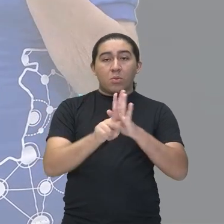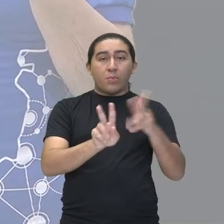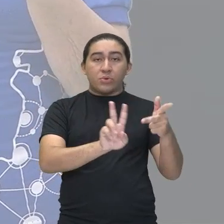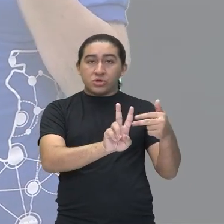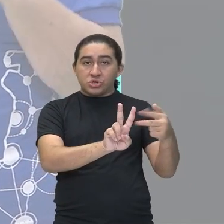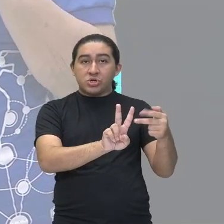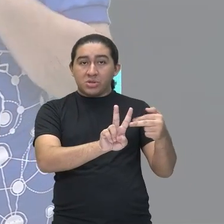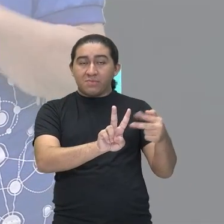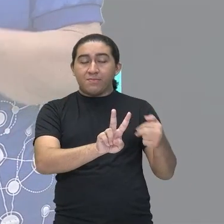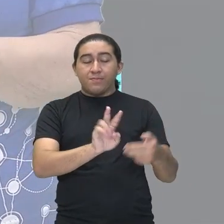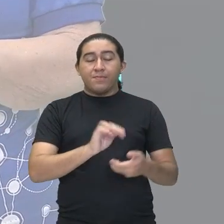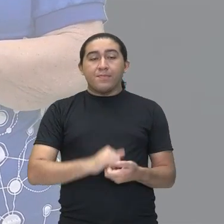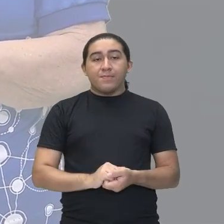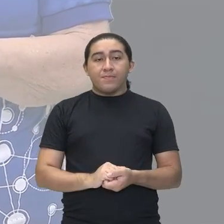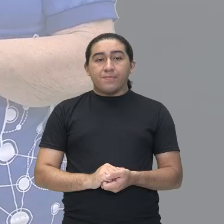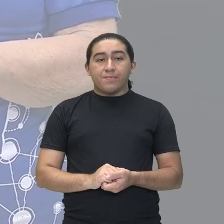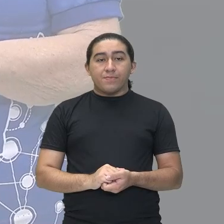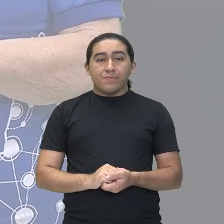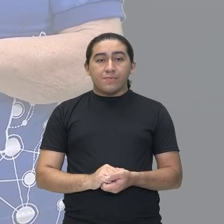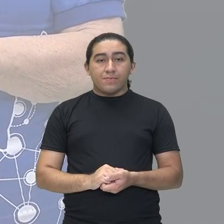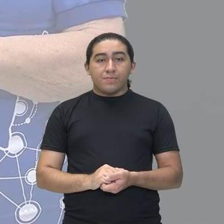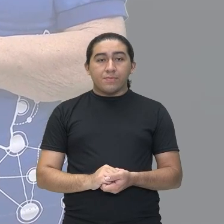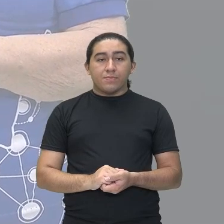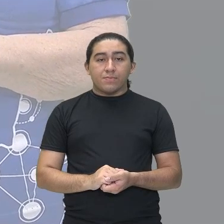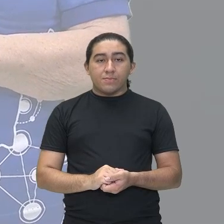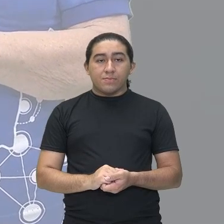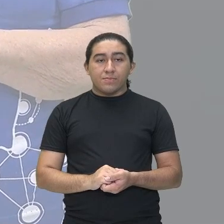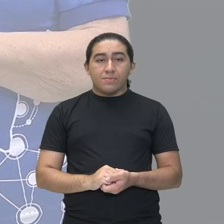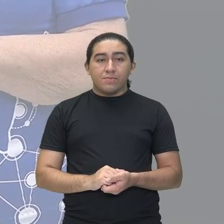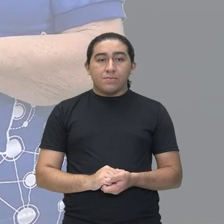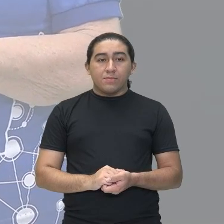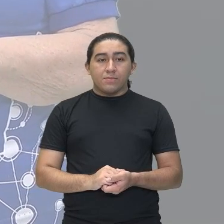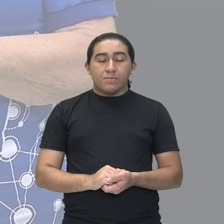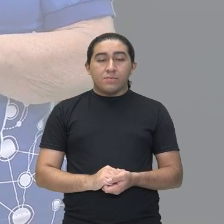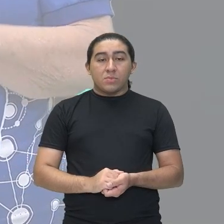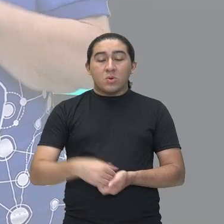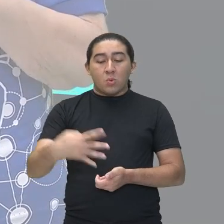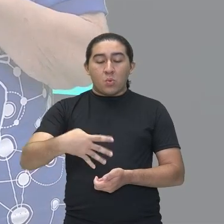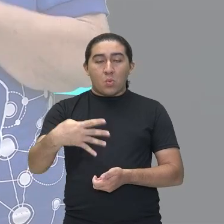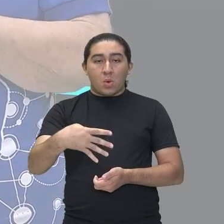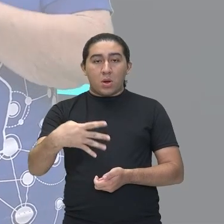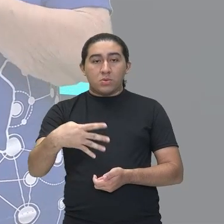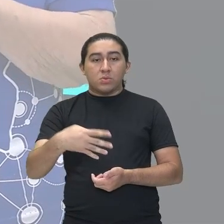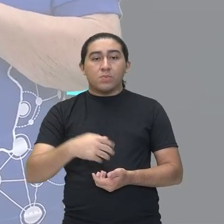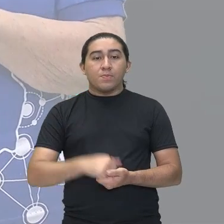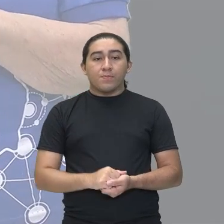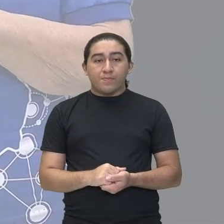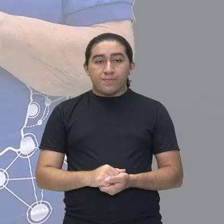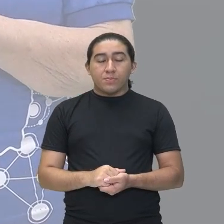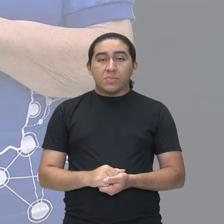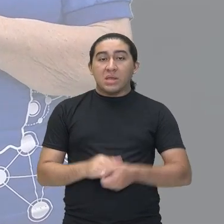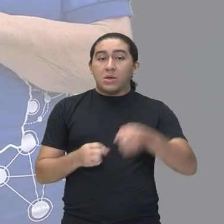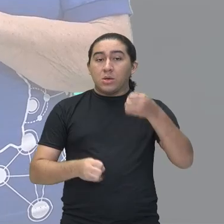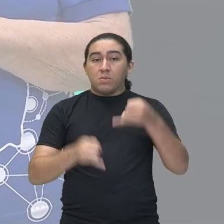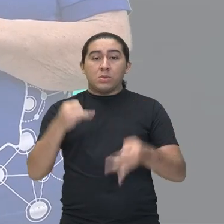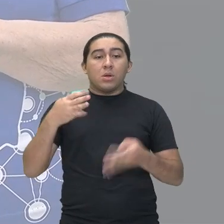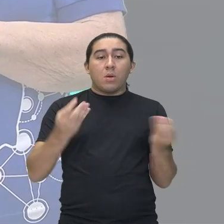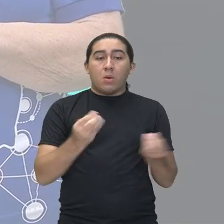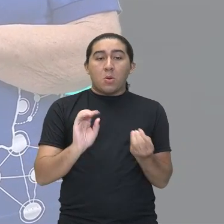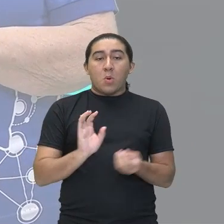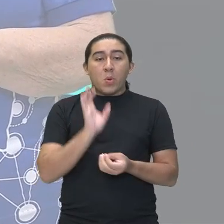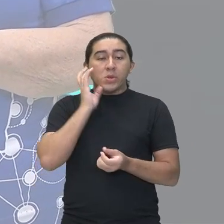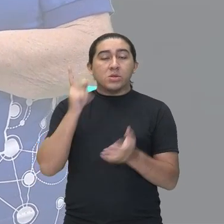Olha o objetivo, a jogada dele, né? Canto 4. São narrados os preparativos